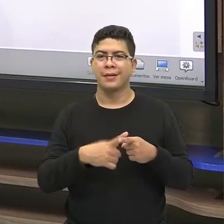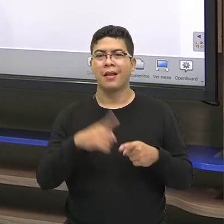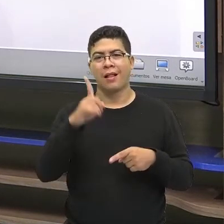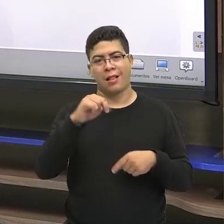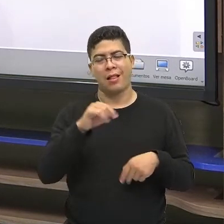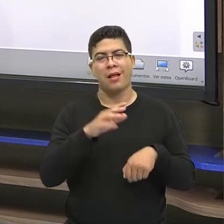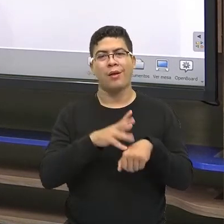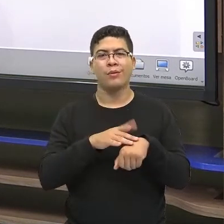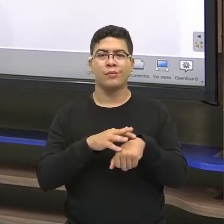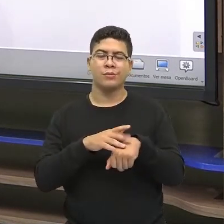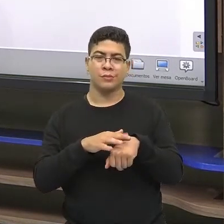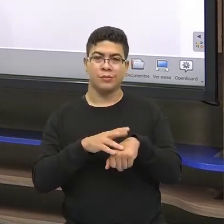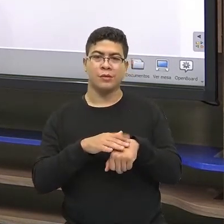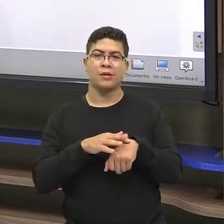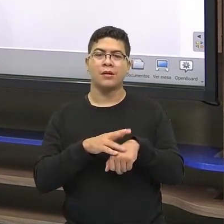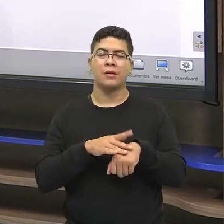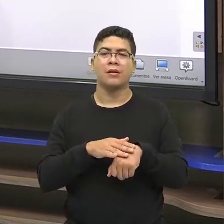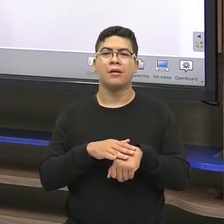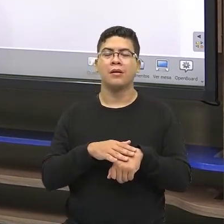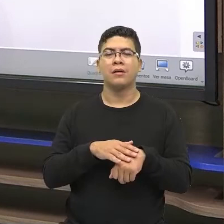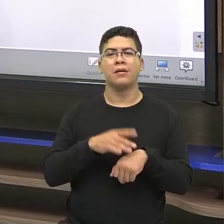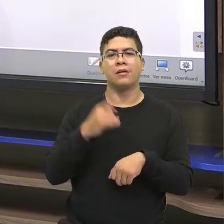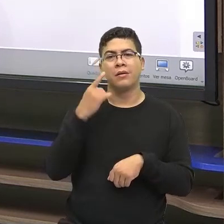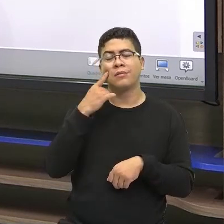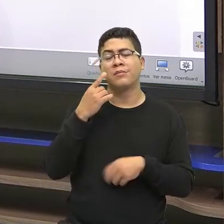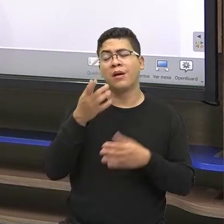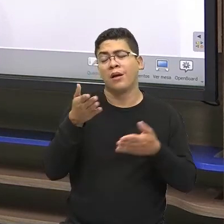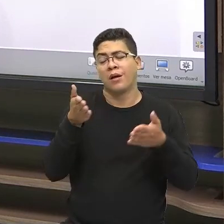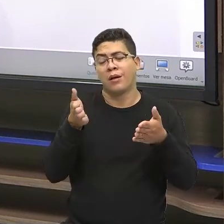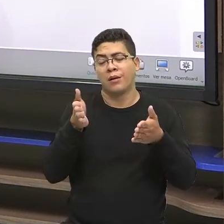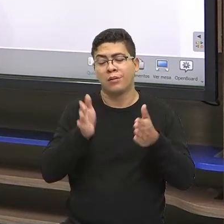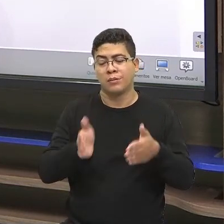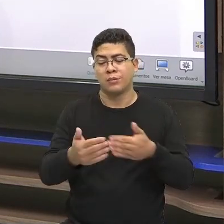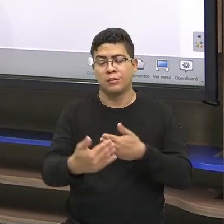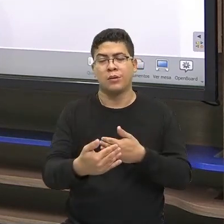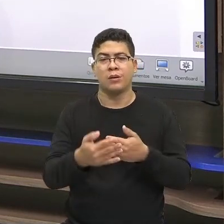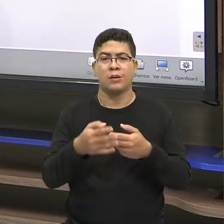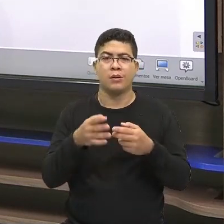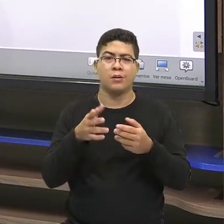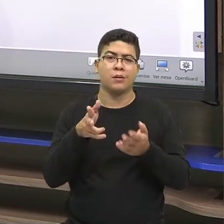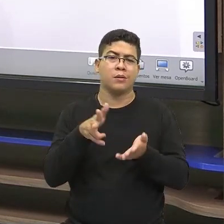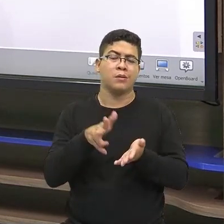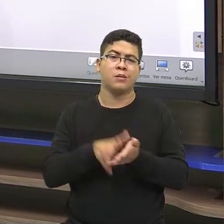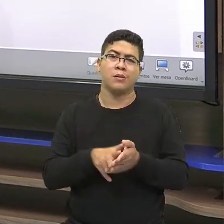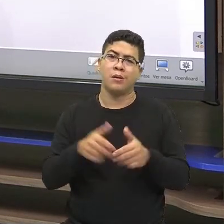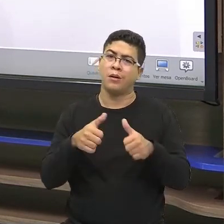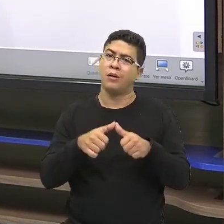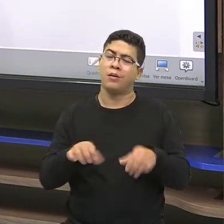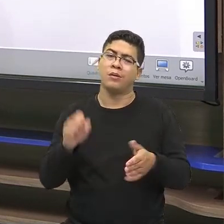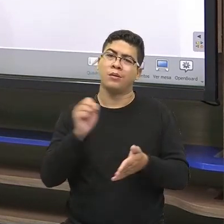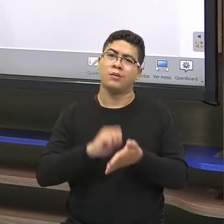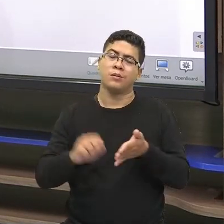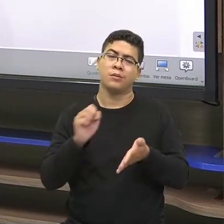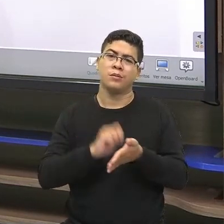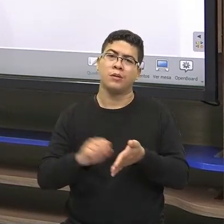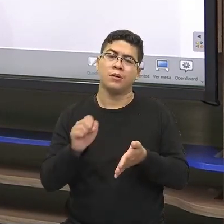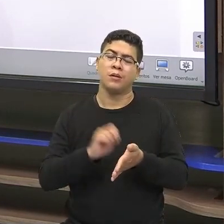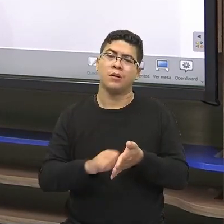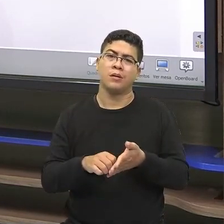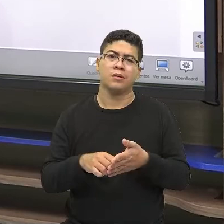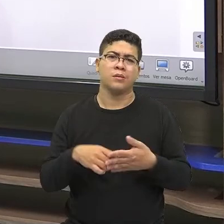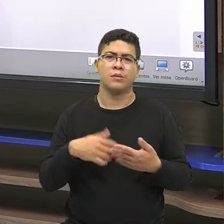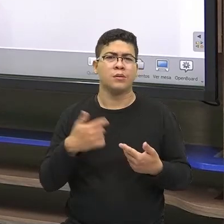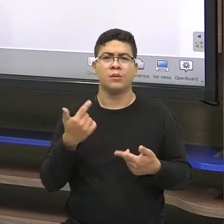né? Doente, e tendo que ficar em um quarto praticamente todo o tempo da vida dele, escrevendo, né? Então, não